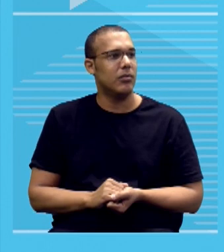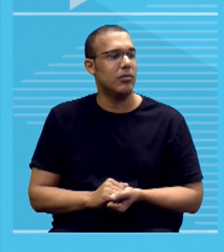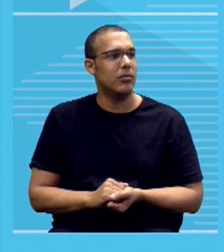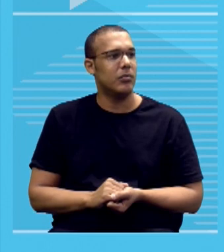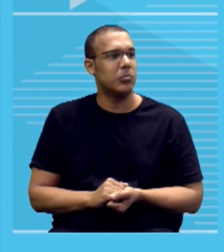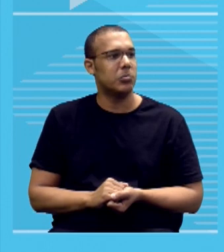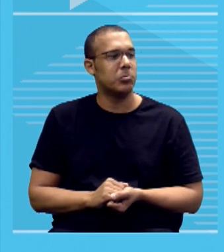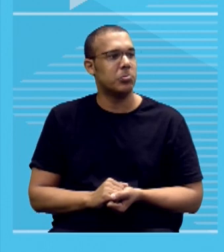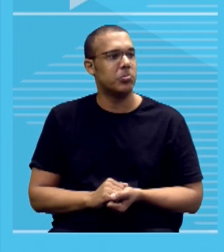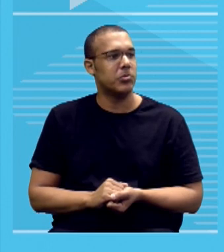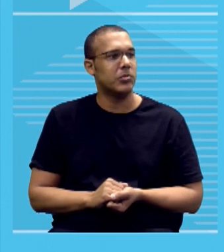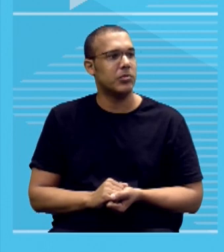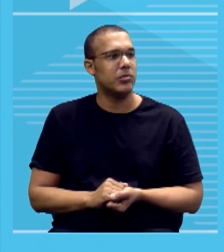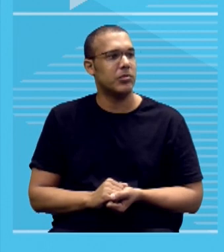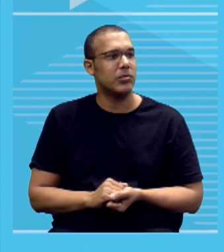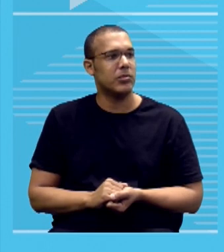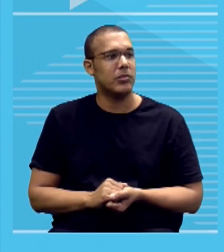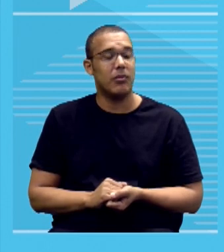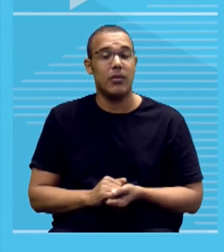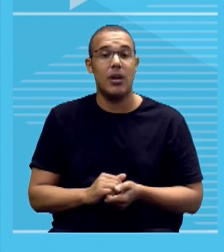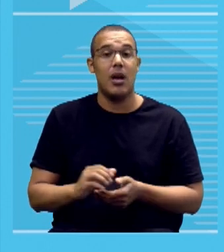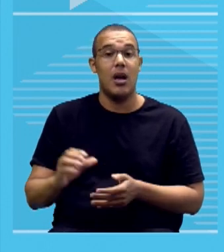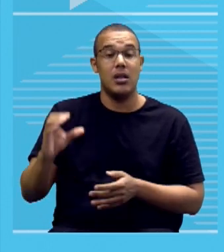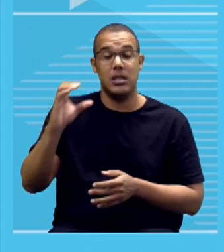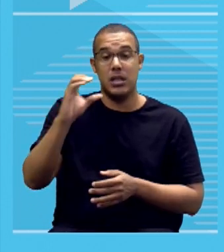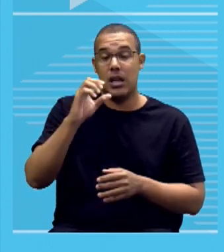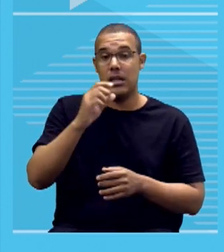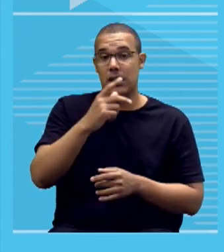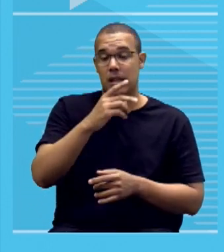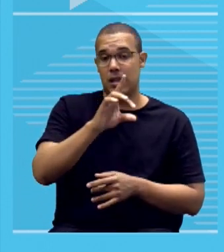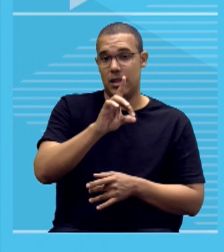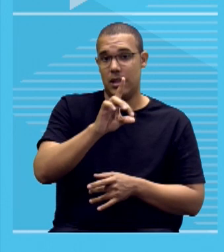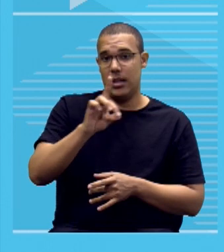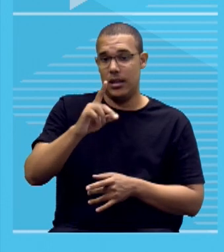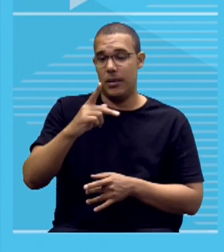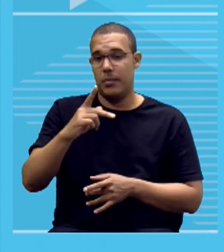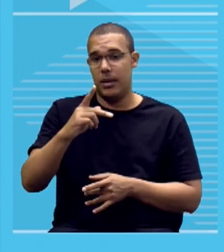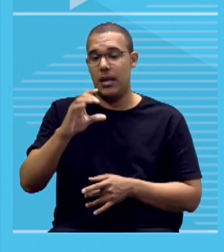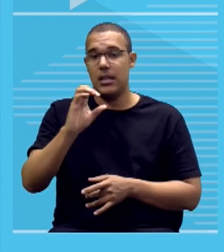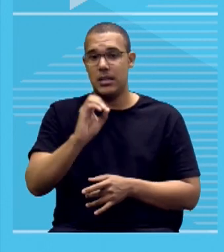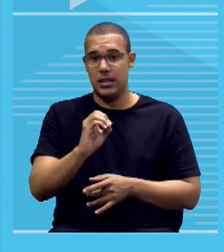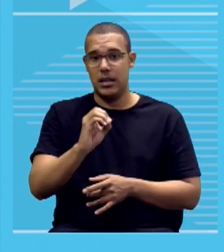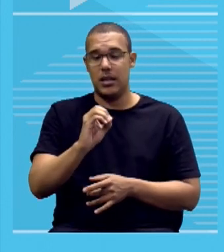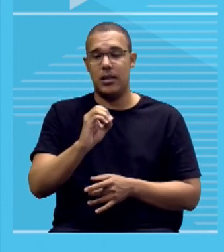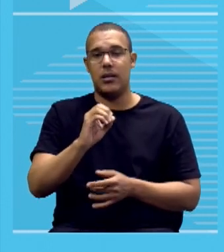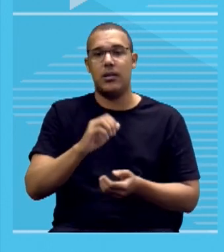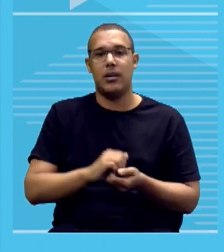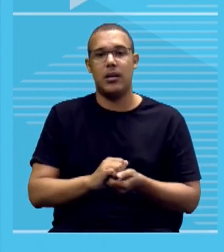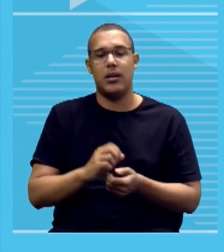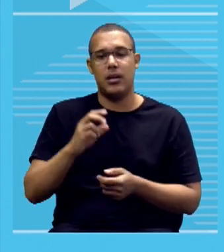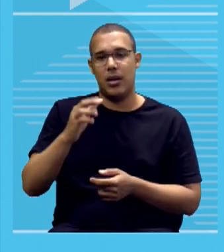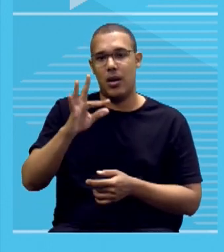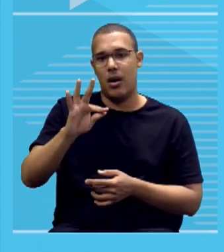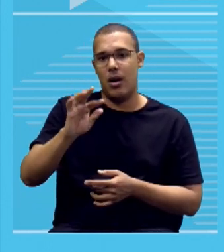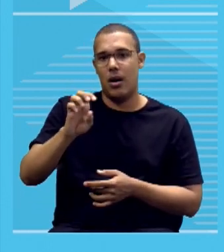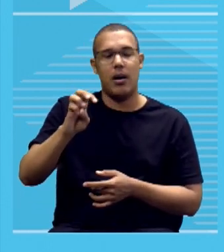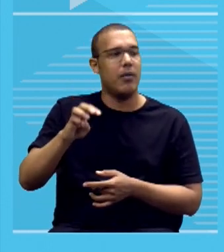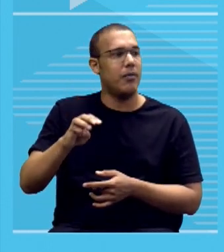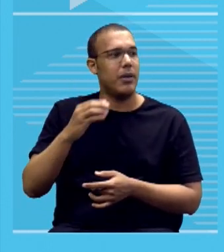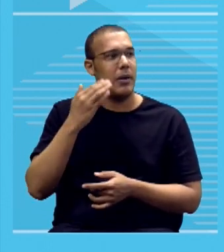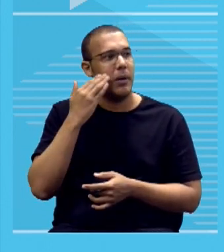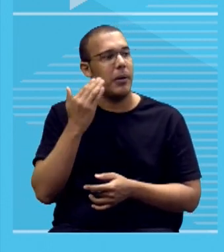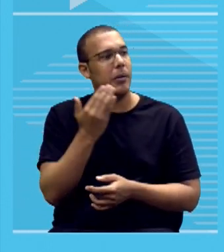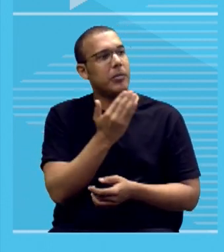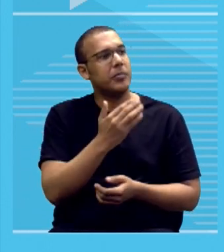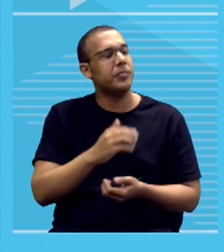coisa que a corrente zerou. Aqui quem foi que zerou foi a DDP. Então a minha força eletromotriz é igual a 0 mais R vezes